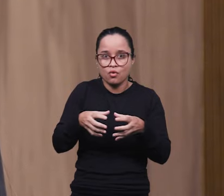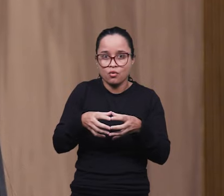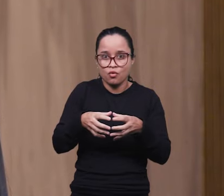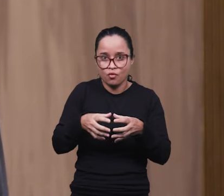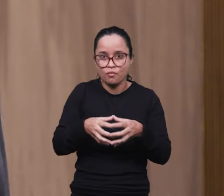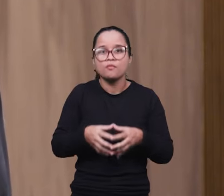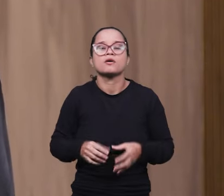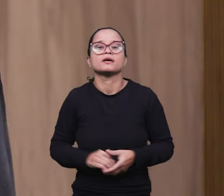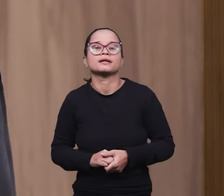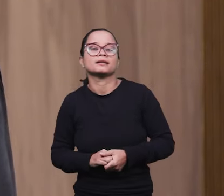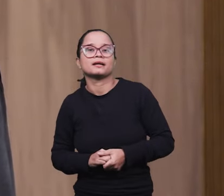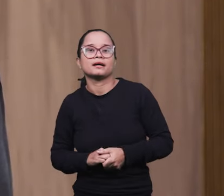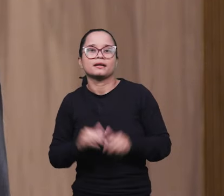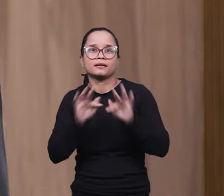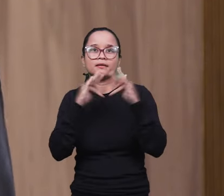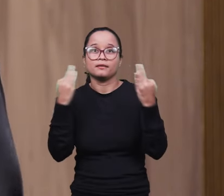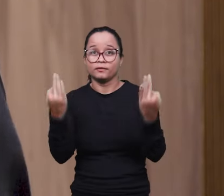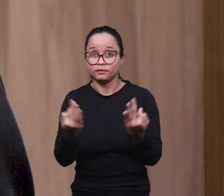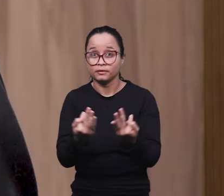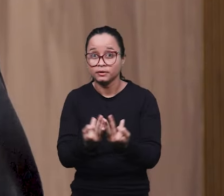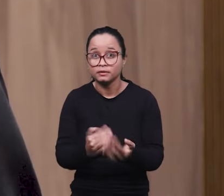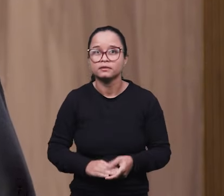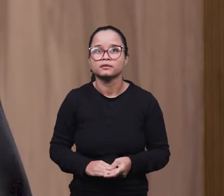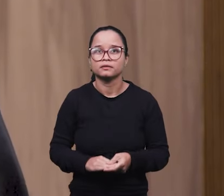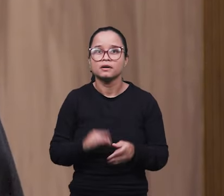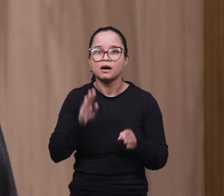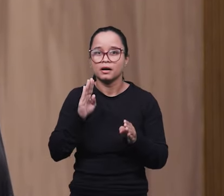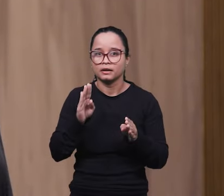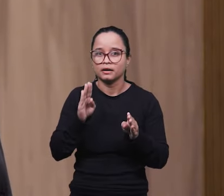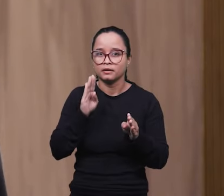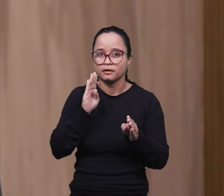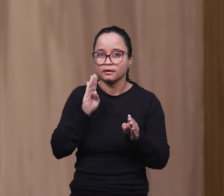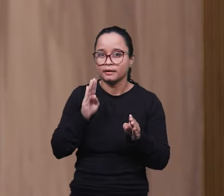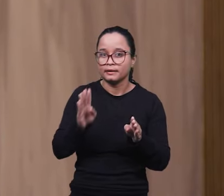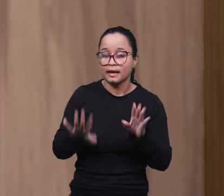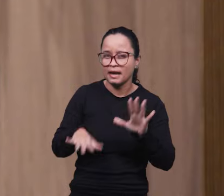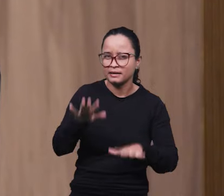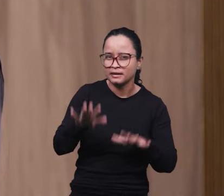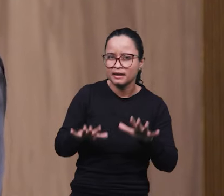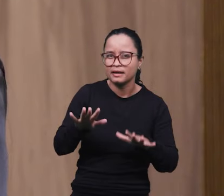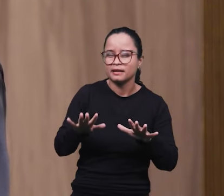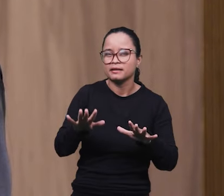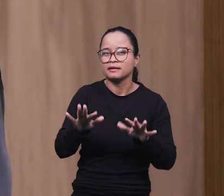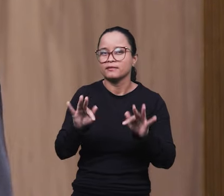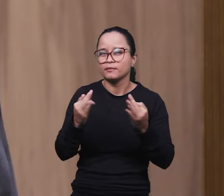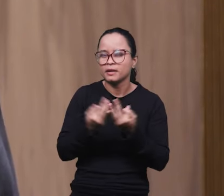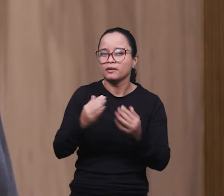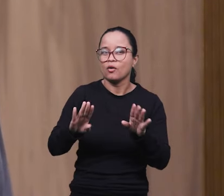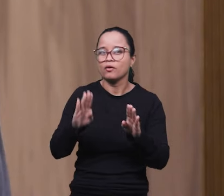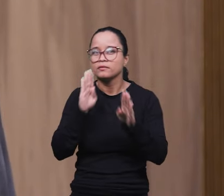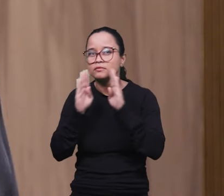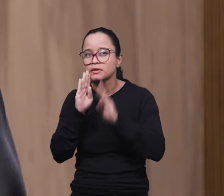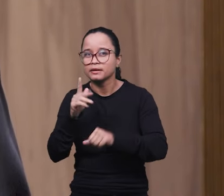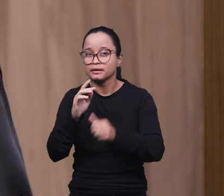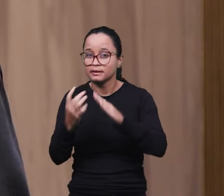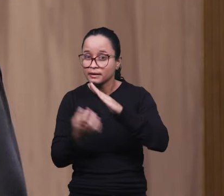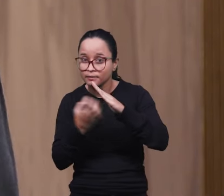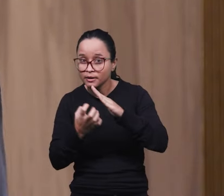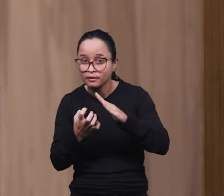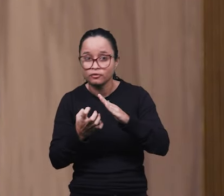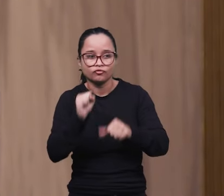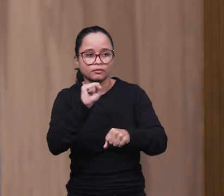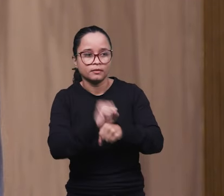WhatsApp ela entrava com Face muitas vezes na minha empresa eu tava numa reunião bran num reunião fora a gente largava